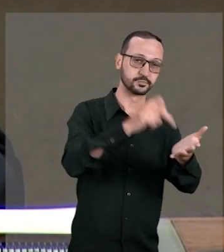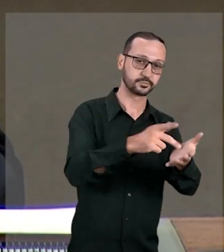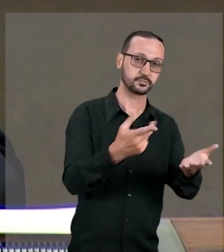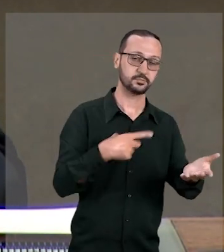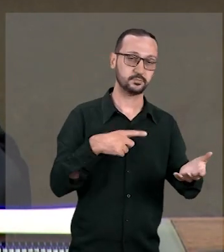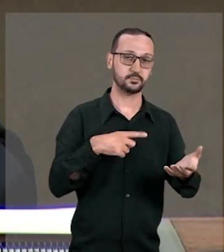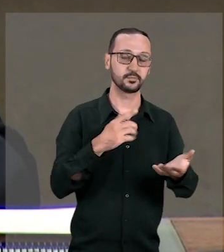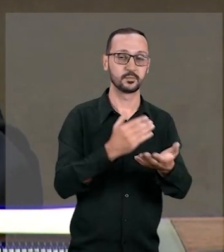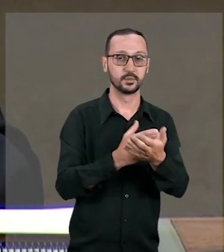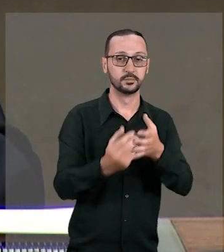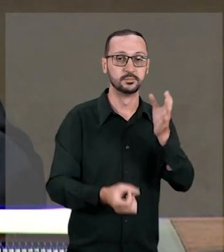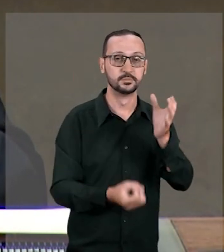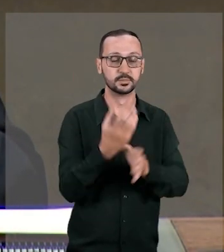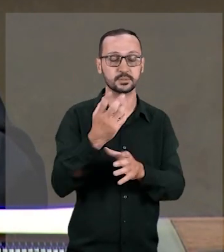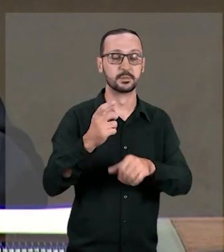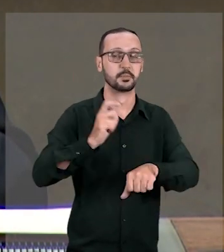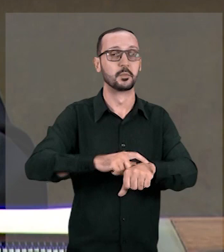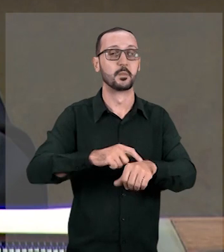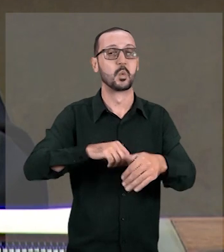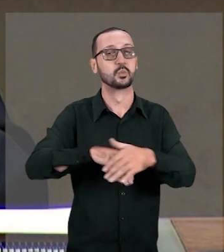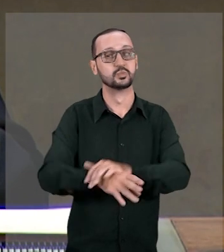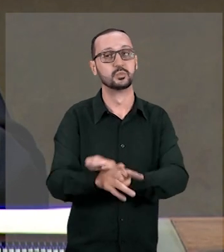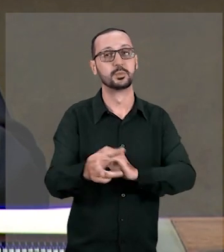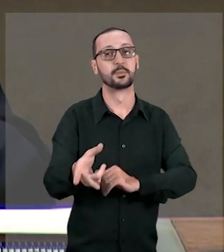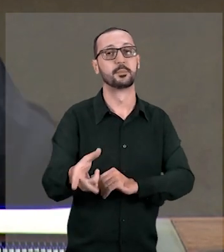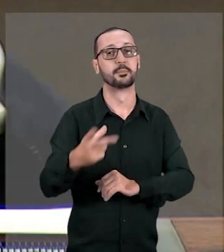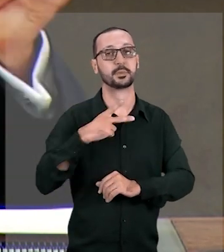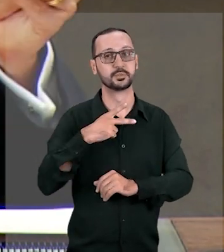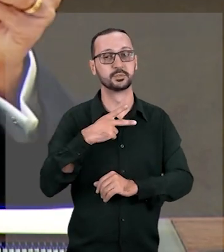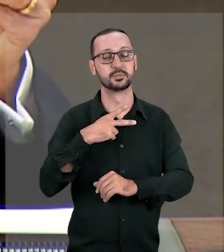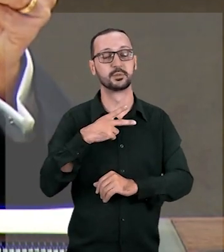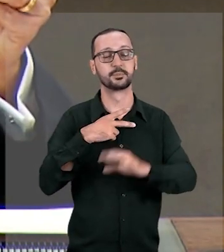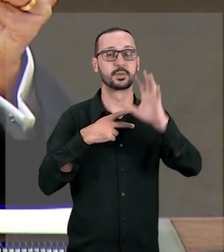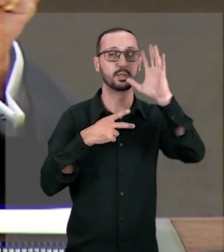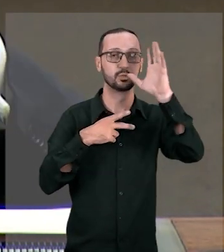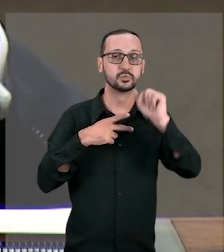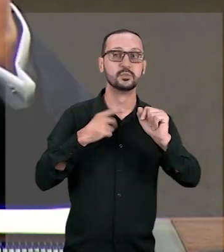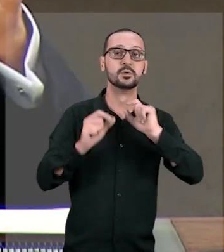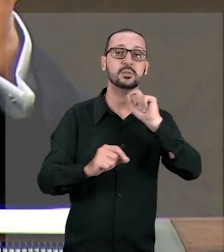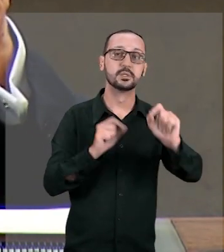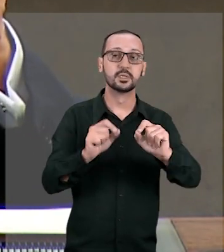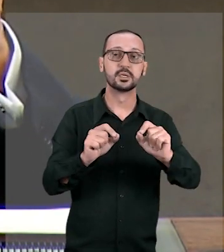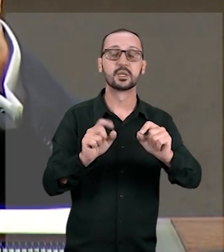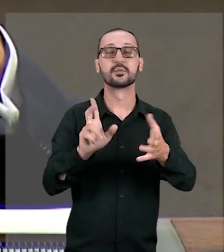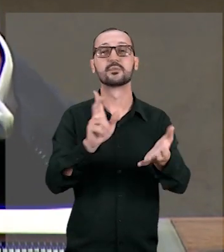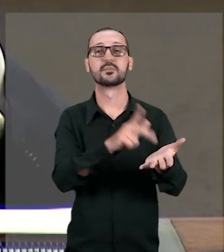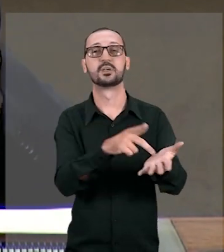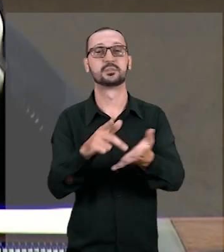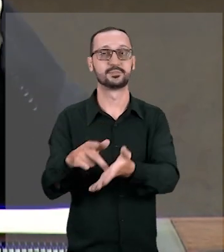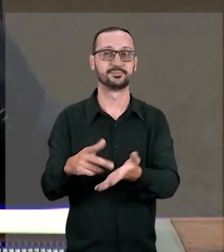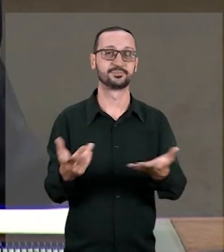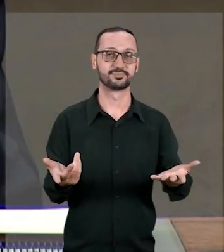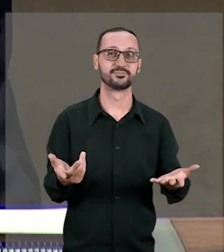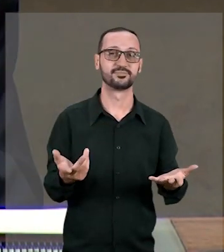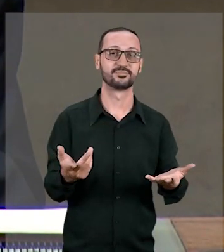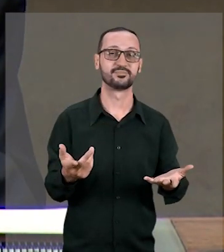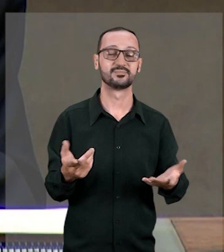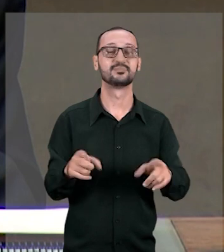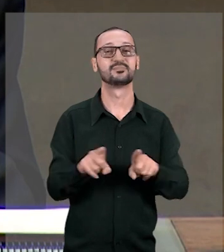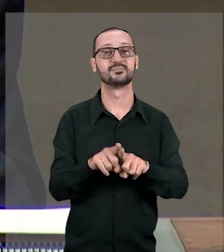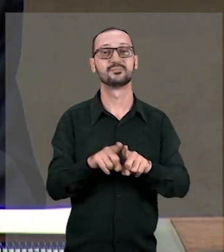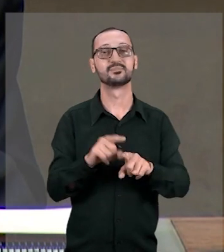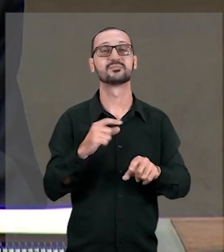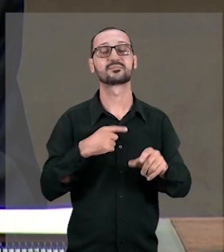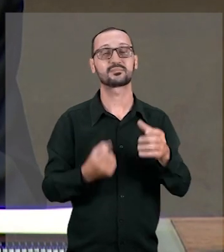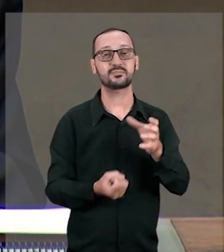sempre que você cria um árbitro privado para definir o que é a verdade, você também incorre